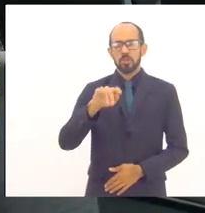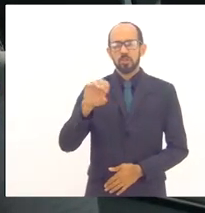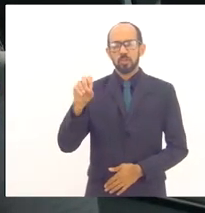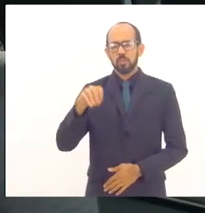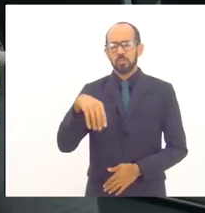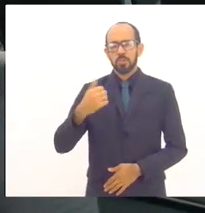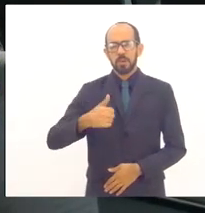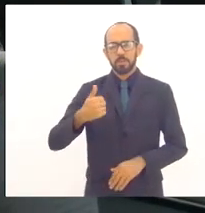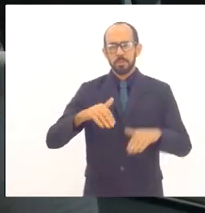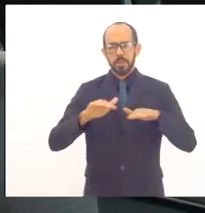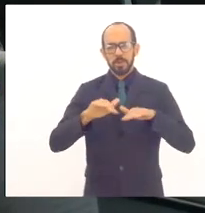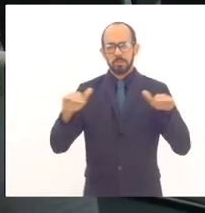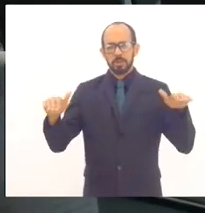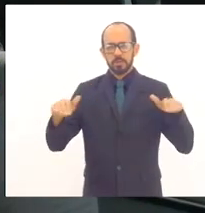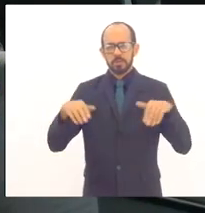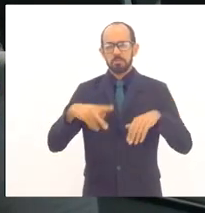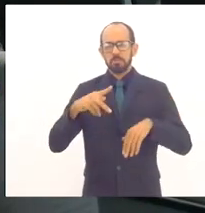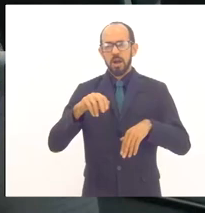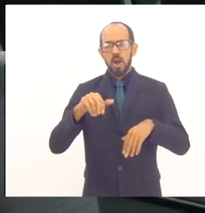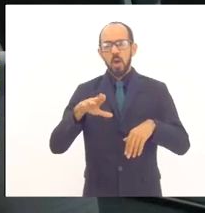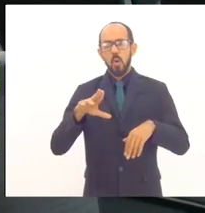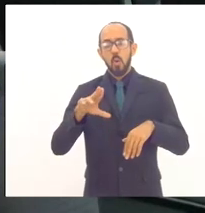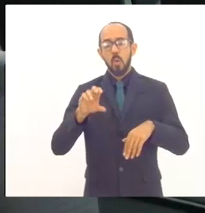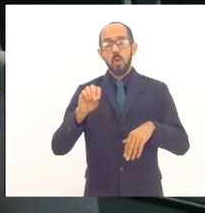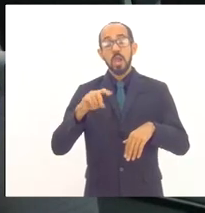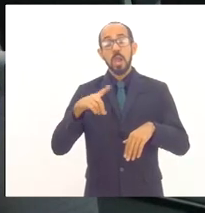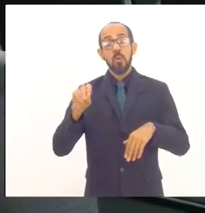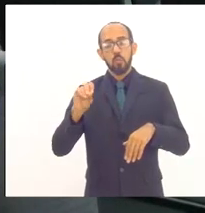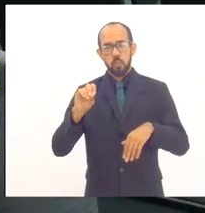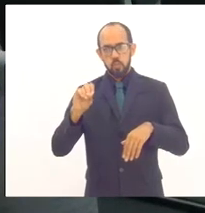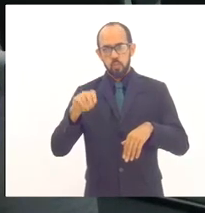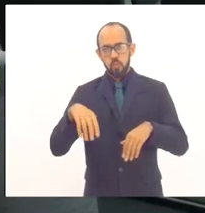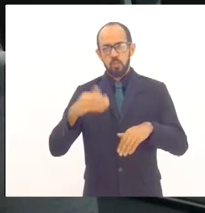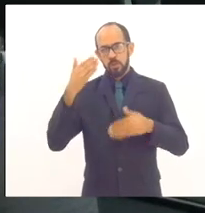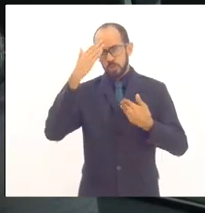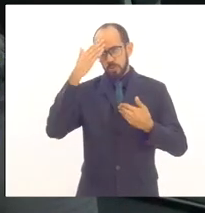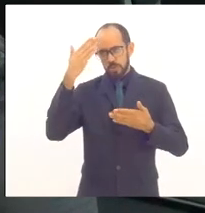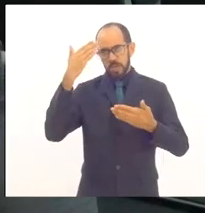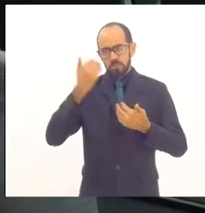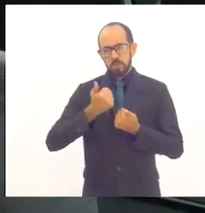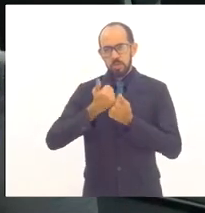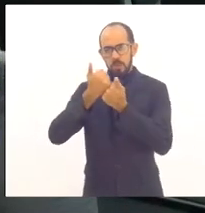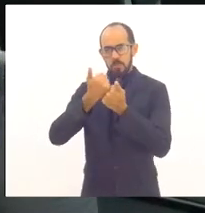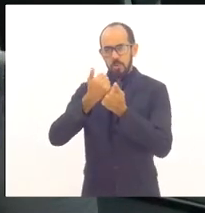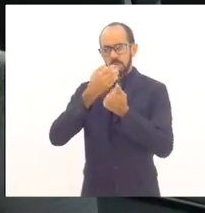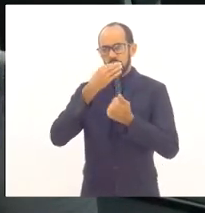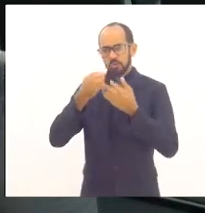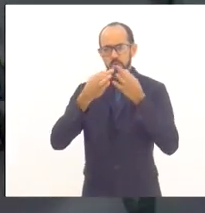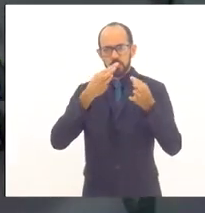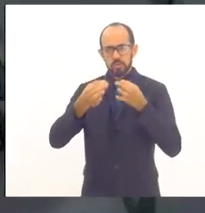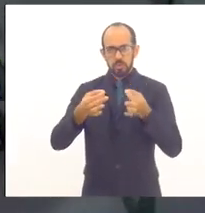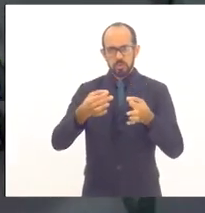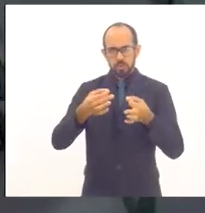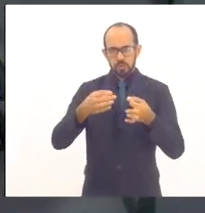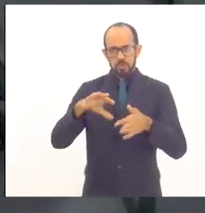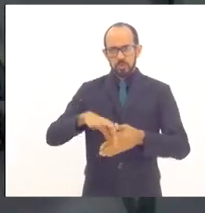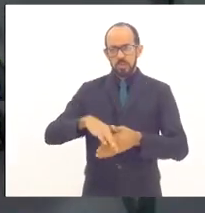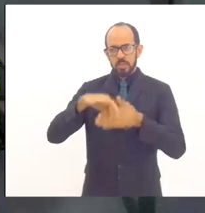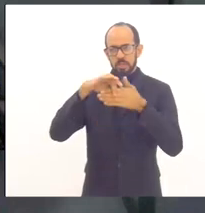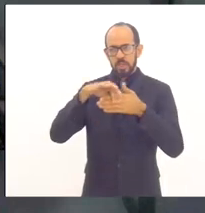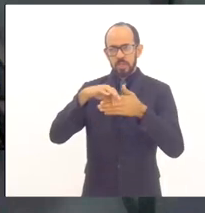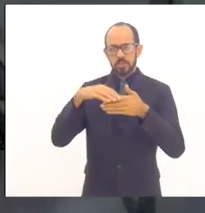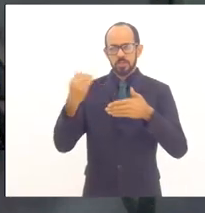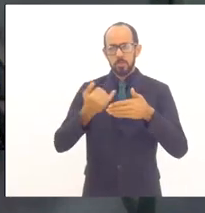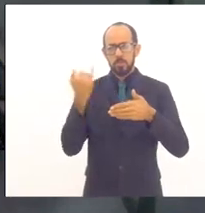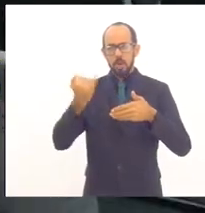primeira mesa. Mestre Paulão, obrigado aqui pelo apoio, pelas sugestões, uma liderança